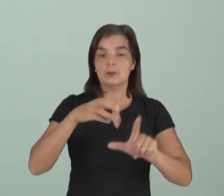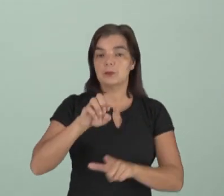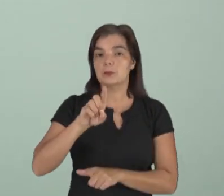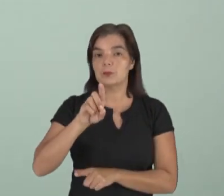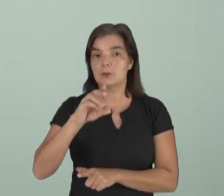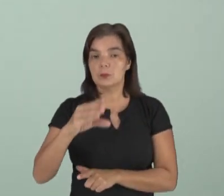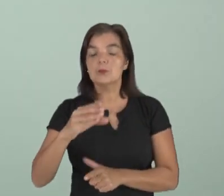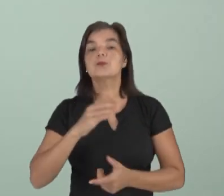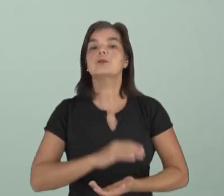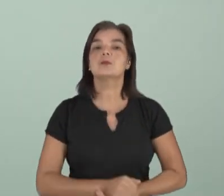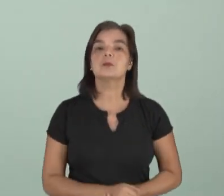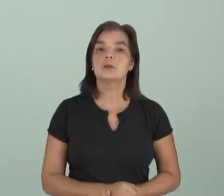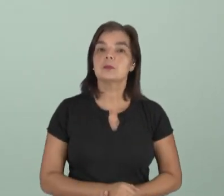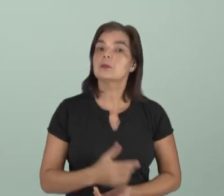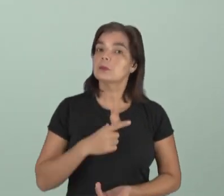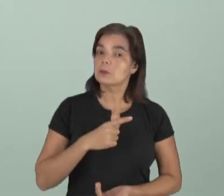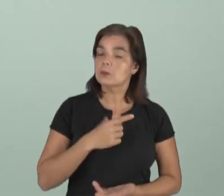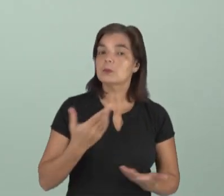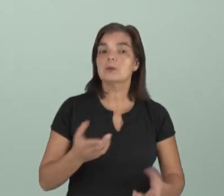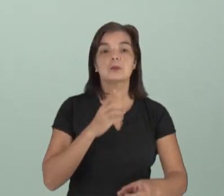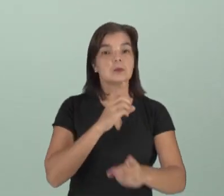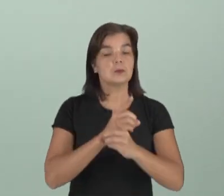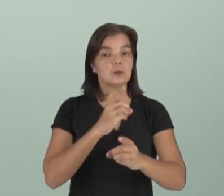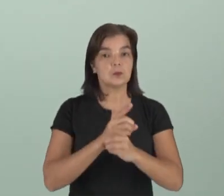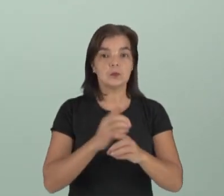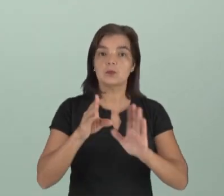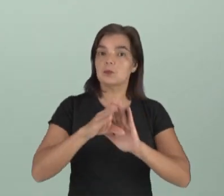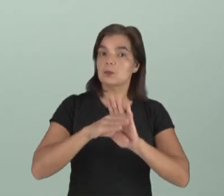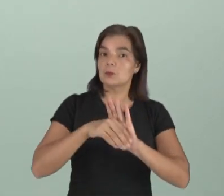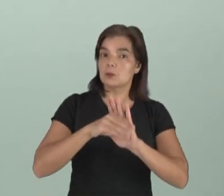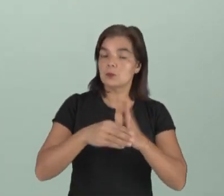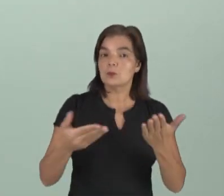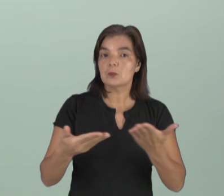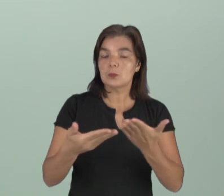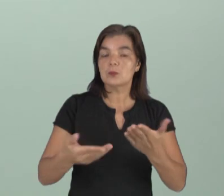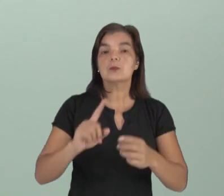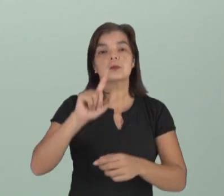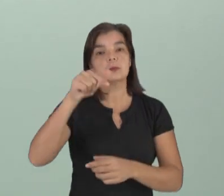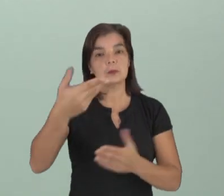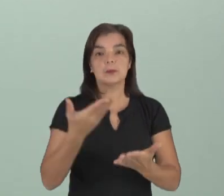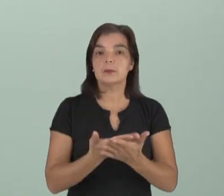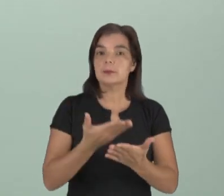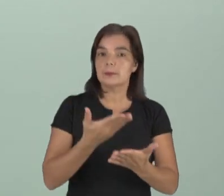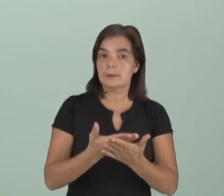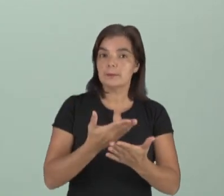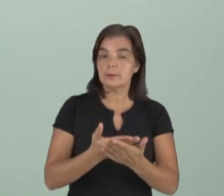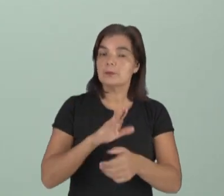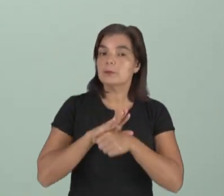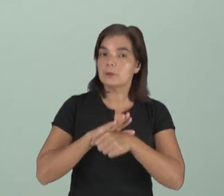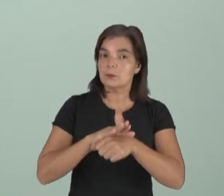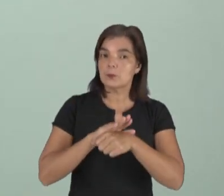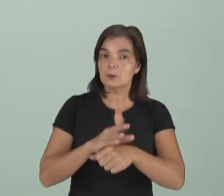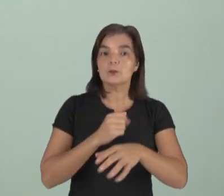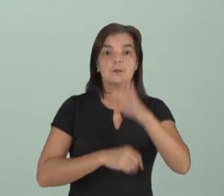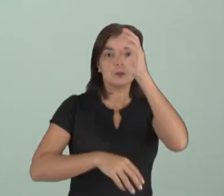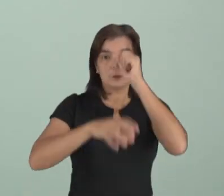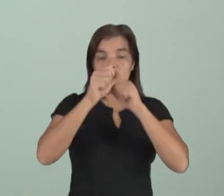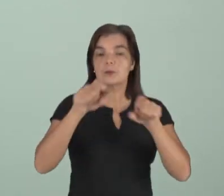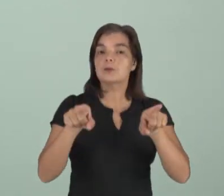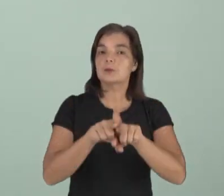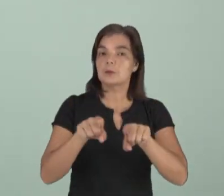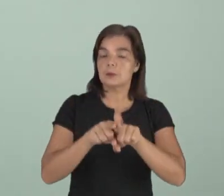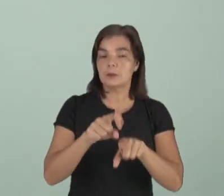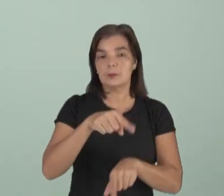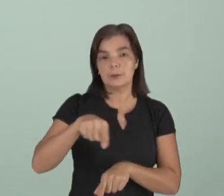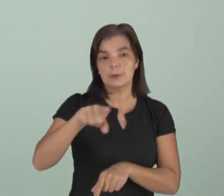nossa plataforma Eduque. Lá vocês vão encontrar tanto a nossa aula de hoje, como as outras aulas que vão contribuir para o